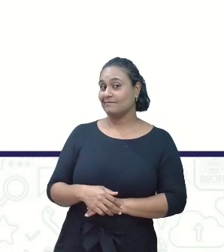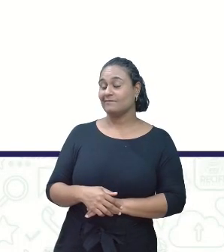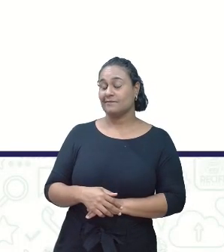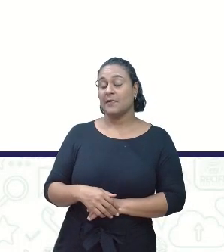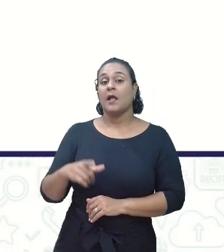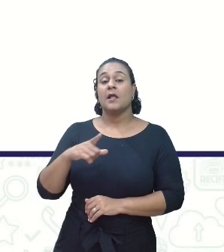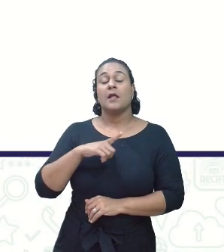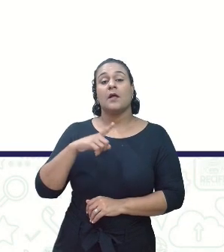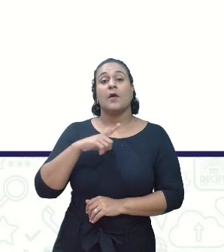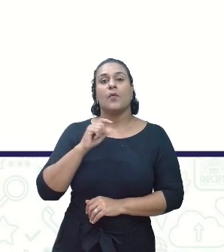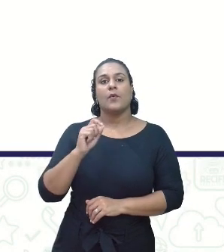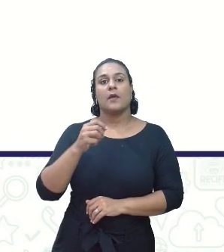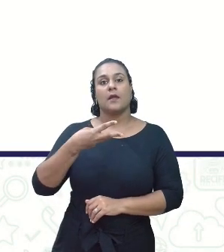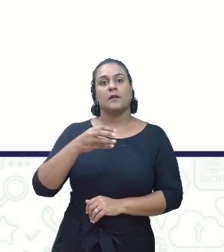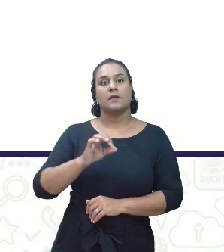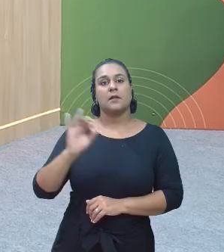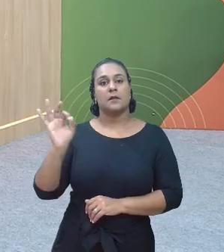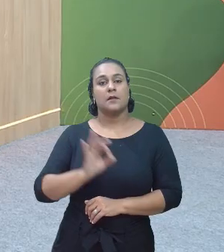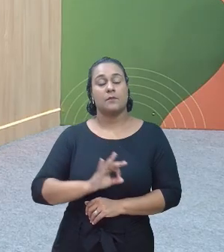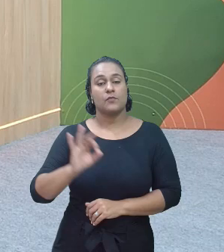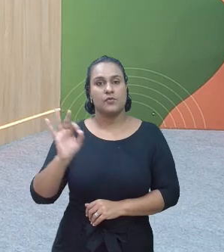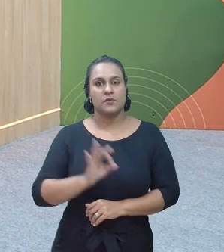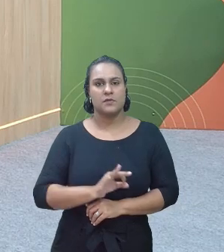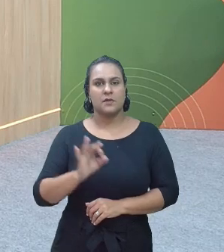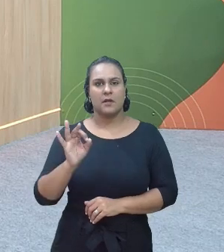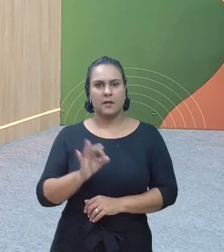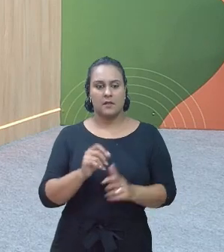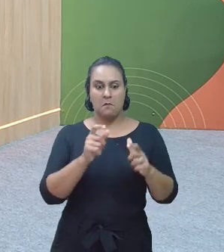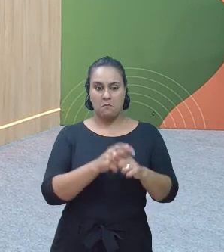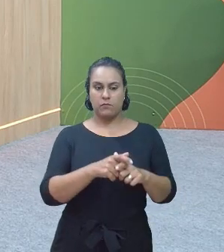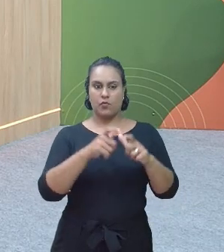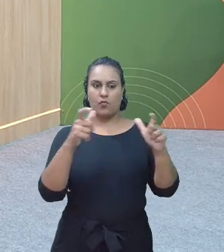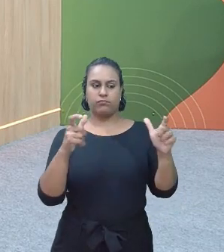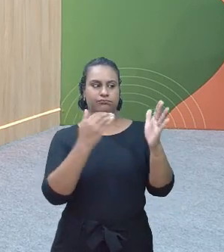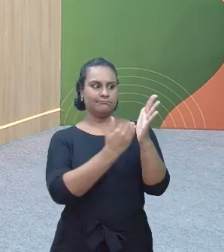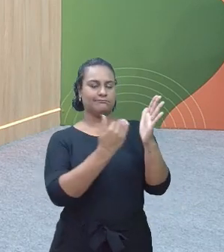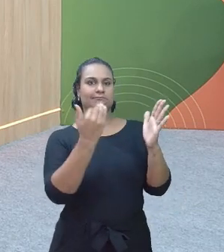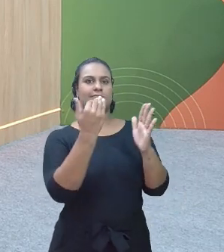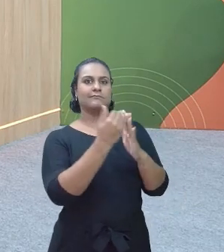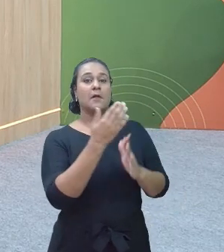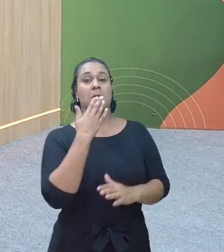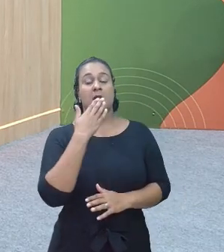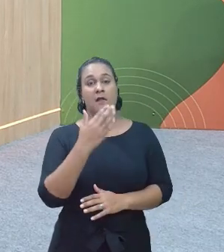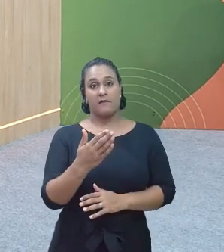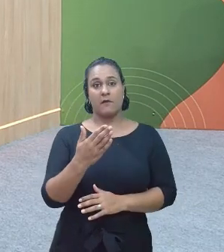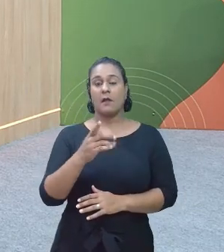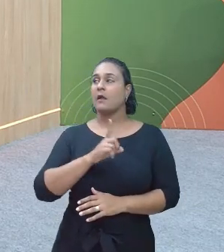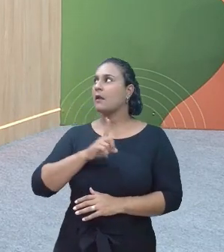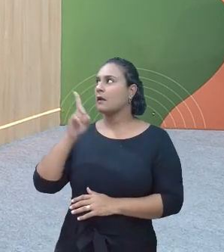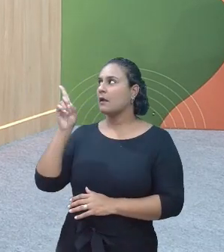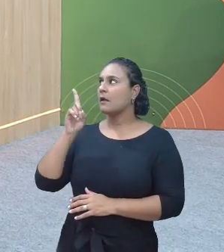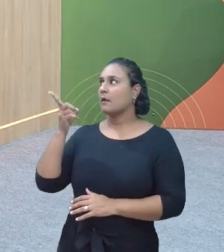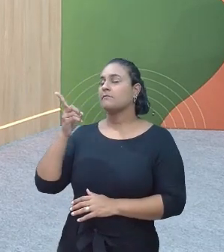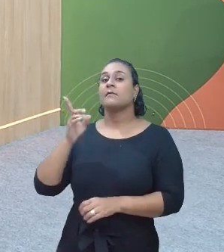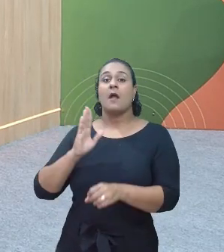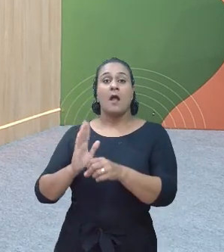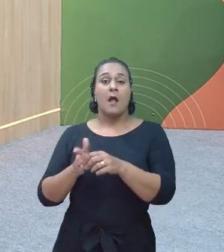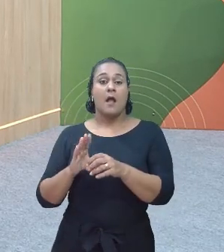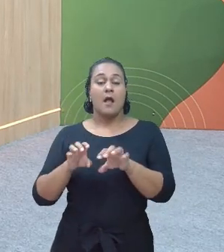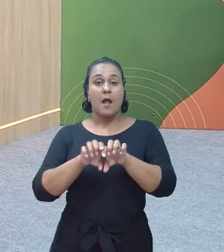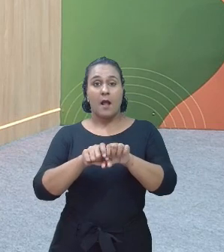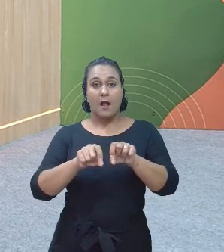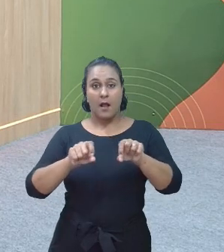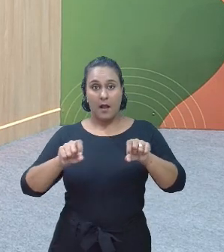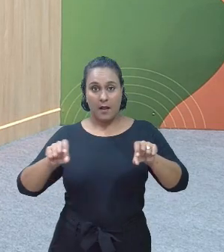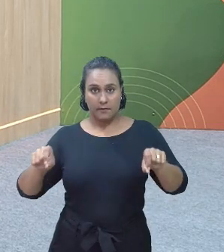que 30%, dá para ver que o 30% está bem maior, prefere calabresa, foi a maioria que respondeu esse